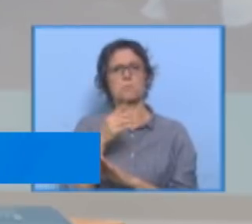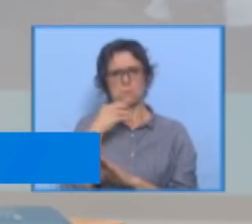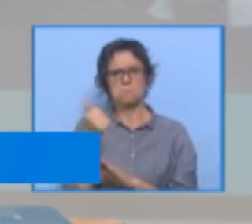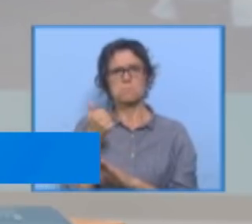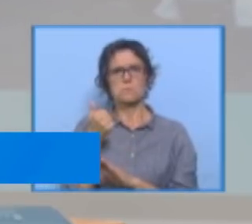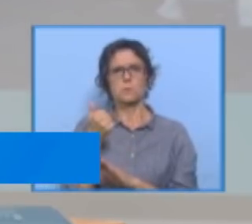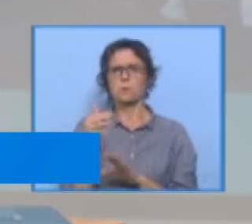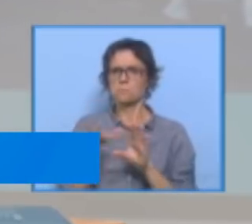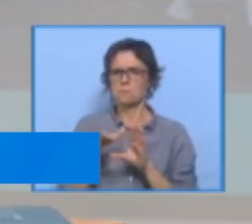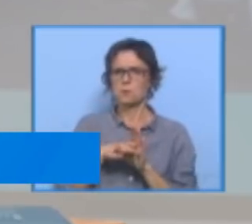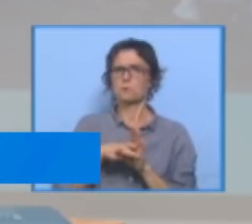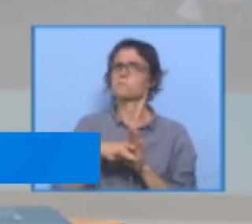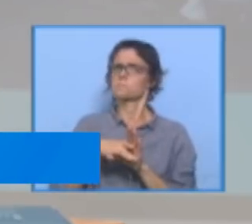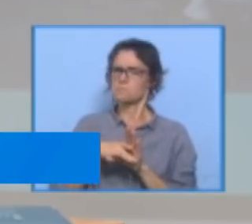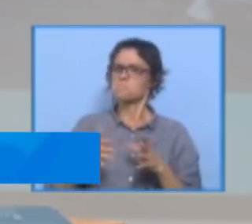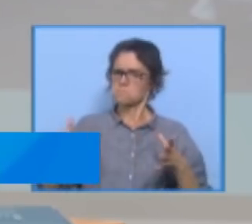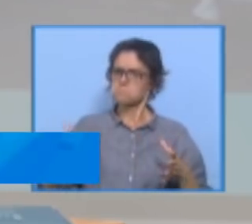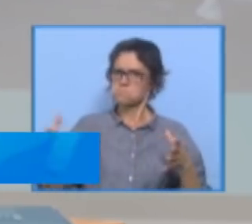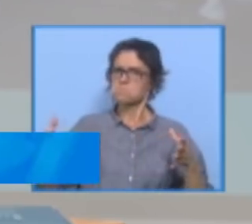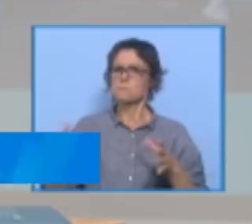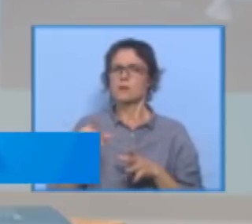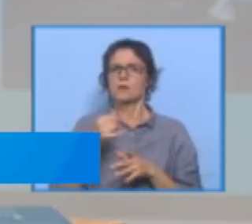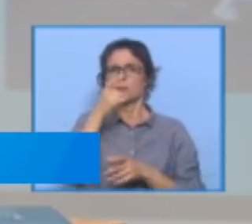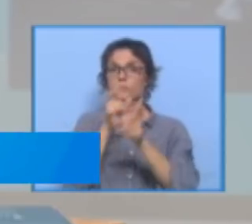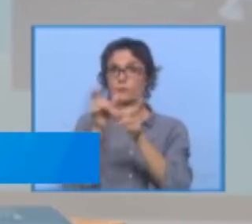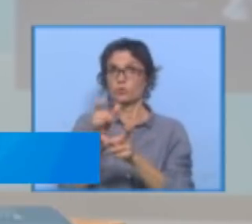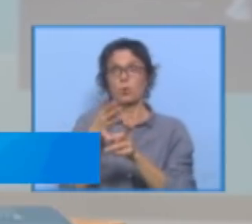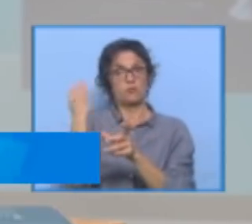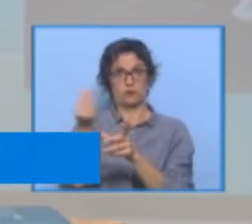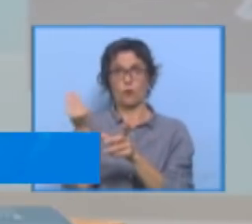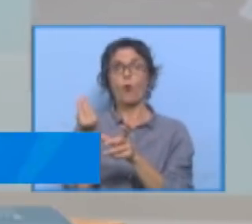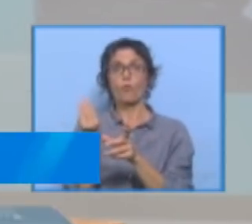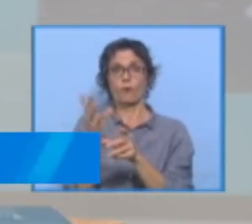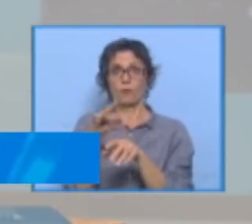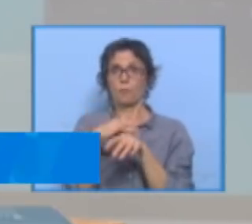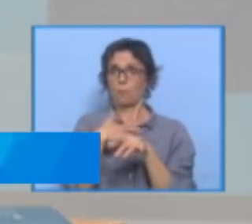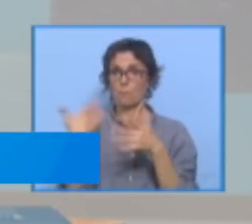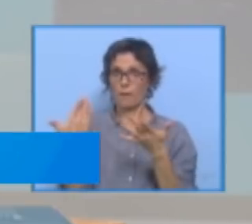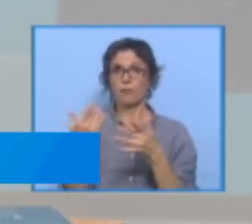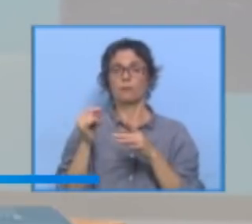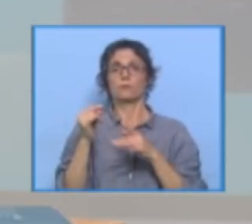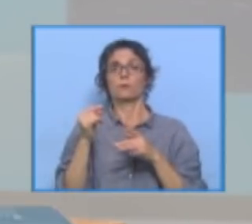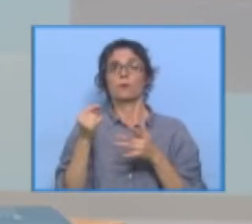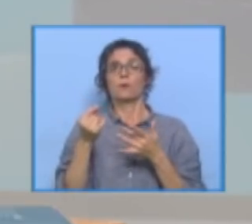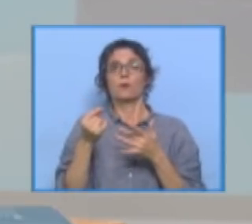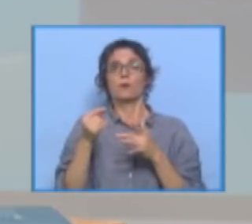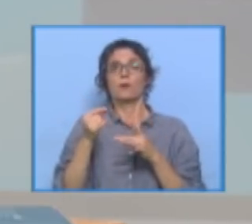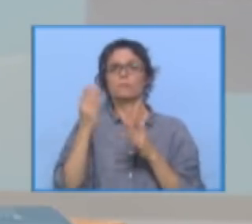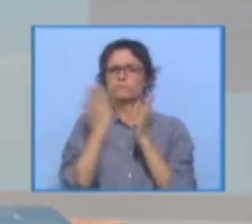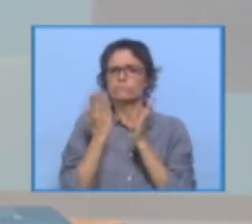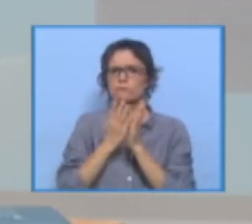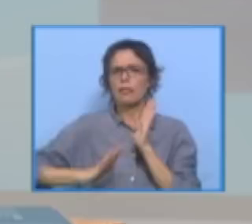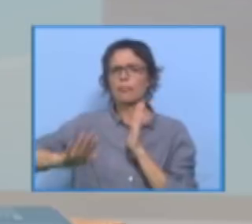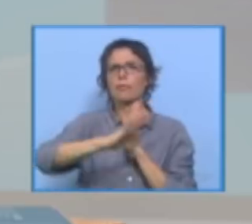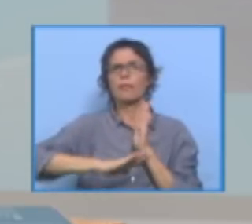uma participação muito generosa de pessoas, muitas delas jovens, muitos médicos, estudantes também, a maioria da área da medicina,